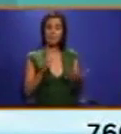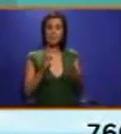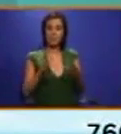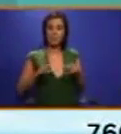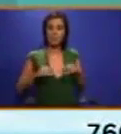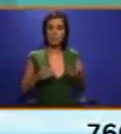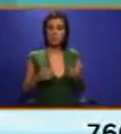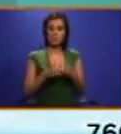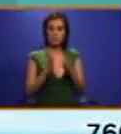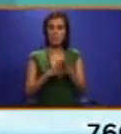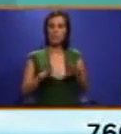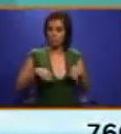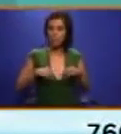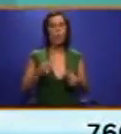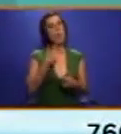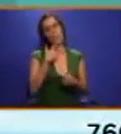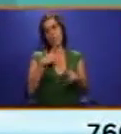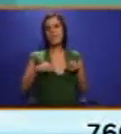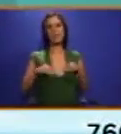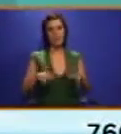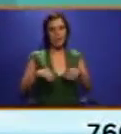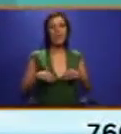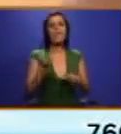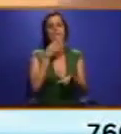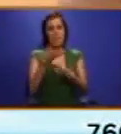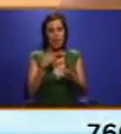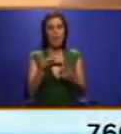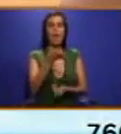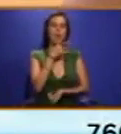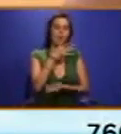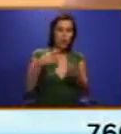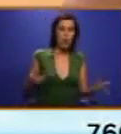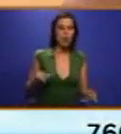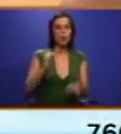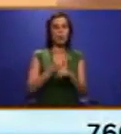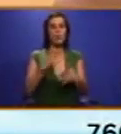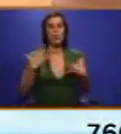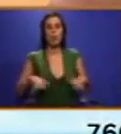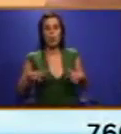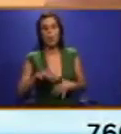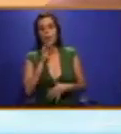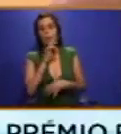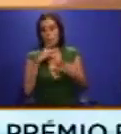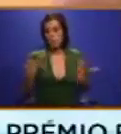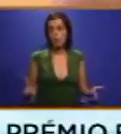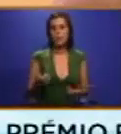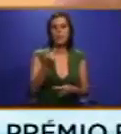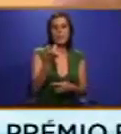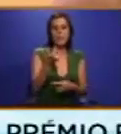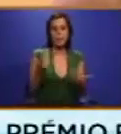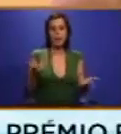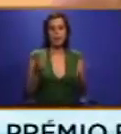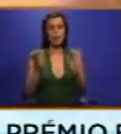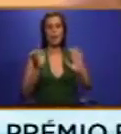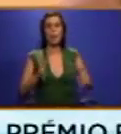recetiva totalmente retiva ISS M recetiva falamos sobre cores falamos sobre outras peças que ela podia usar sapatos que não têm